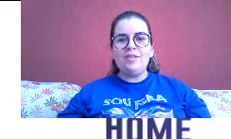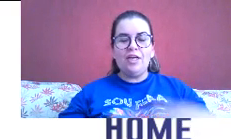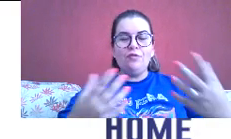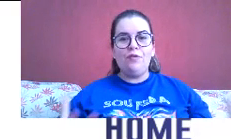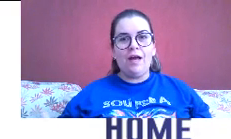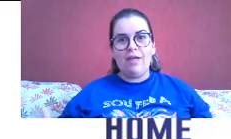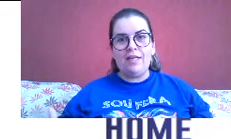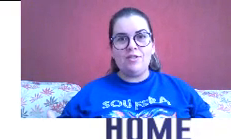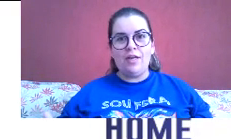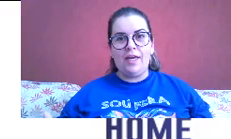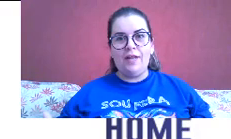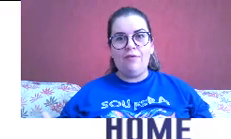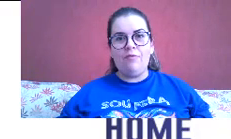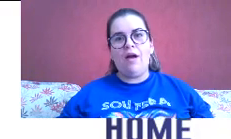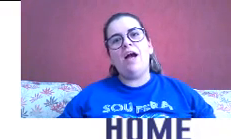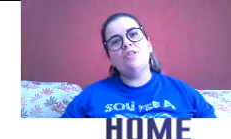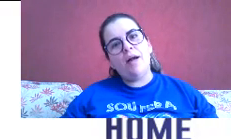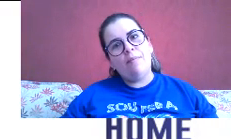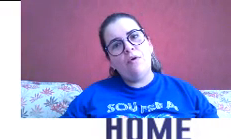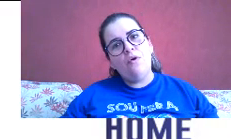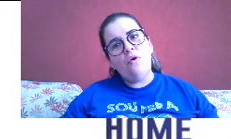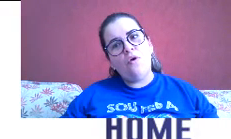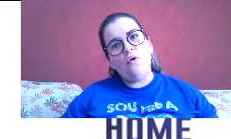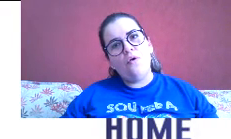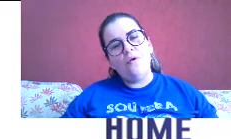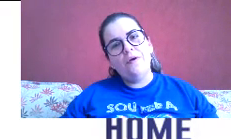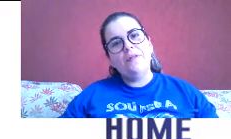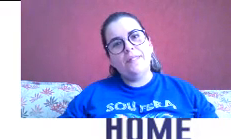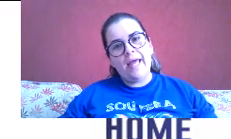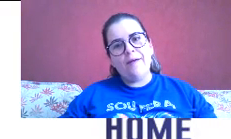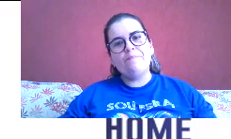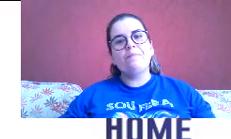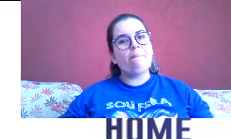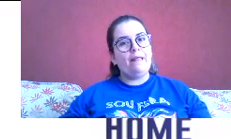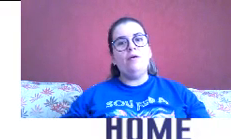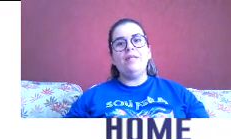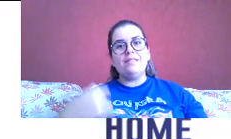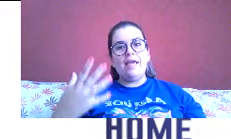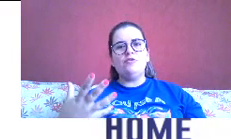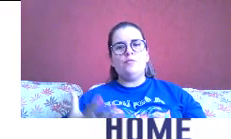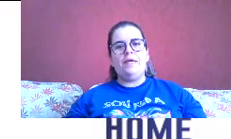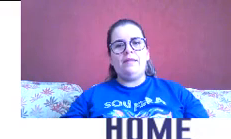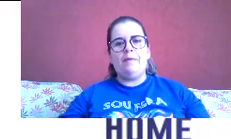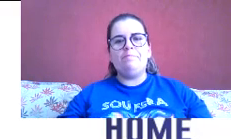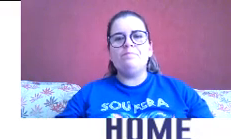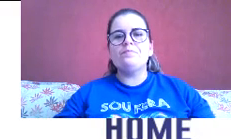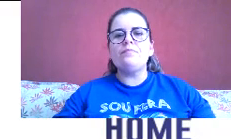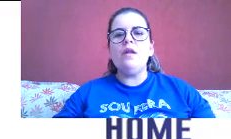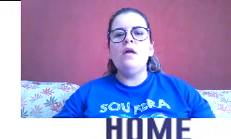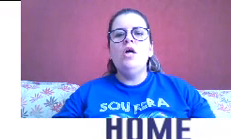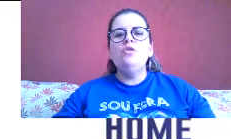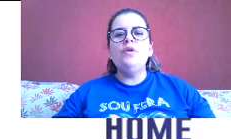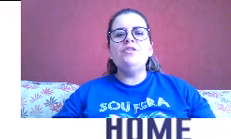aí chega no final daquela história daquele filme fala ah já acabou né então eles têm que